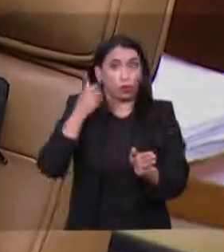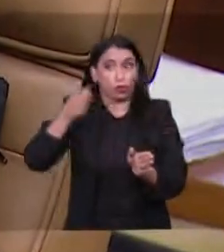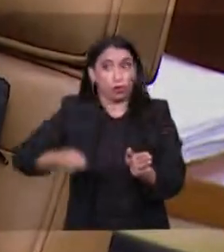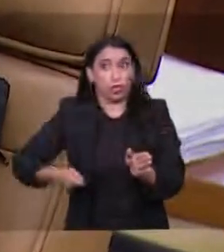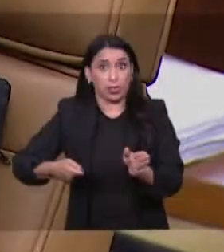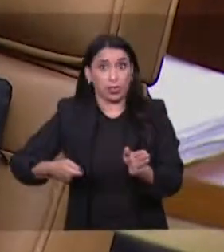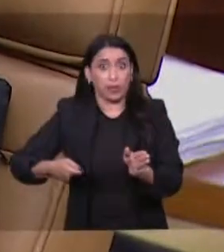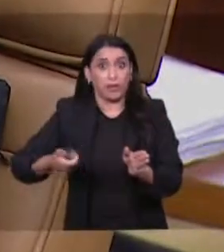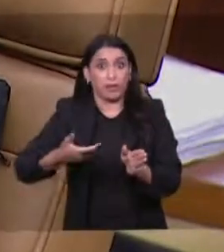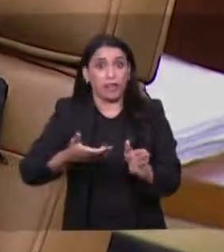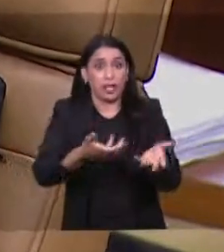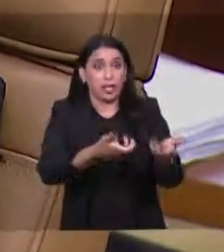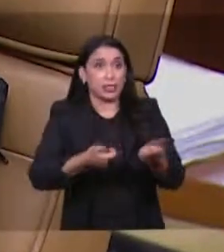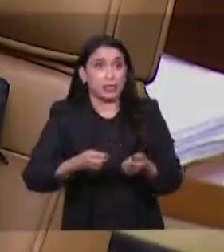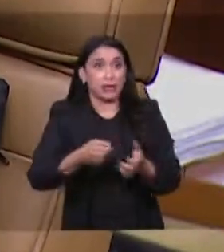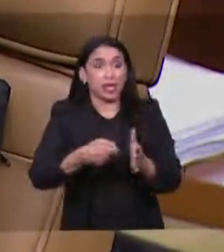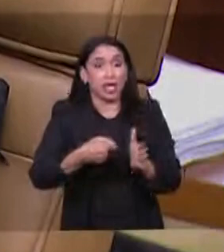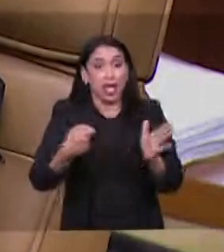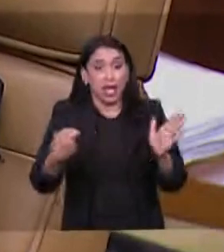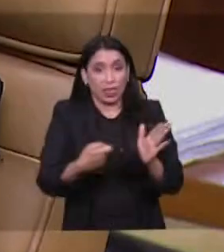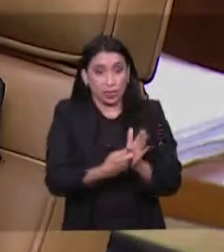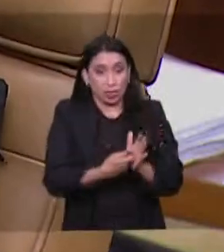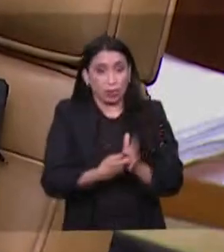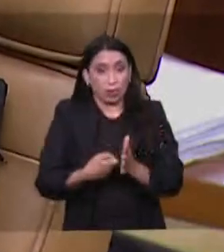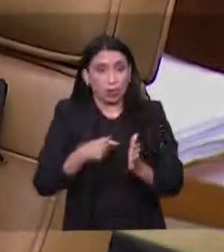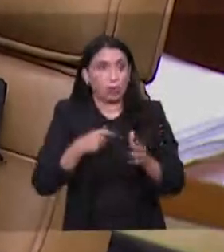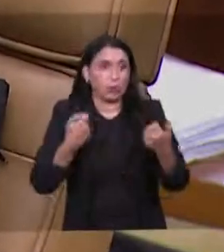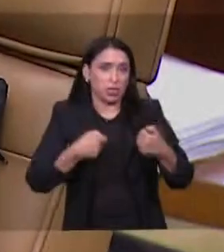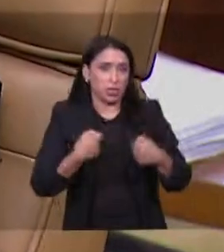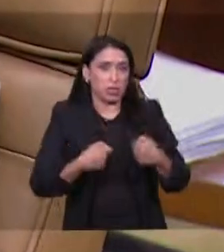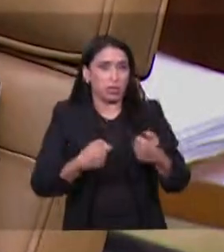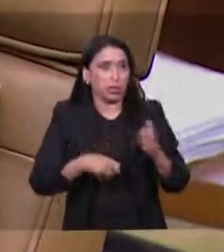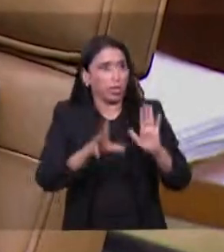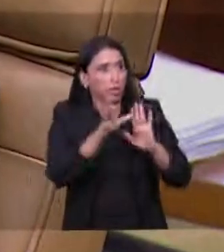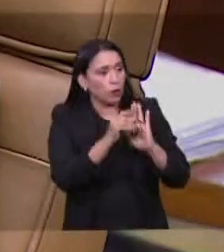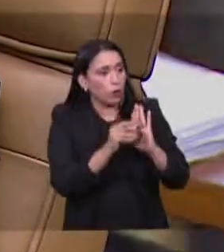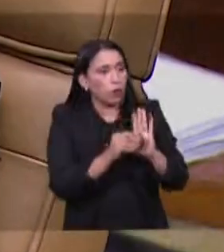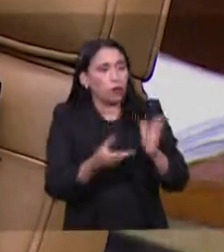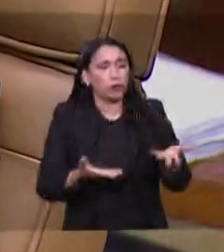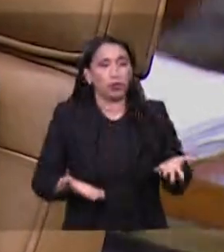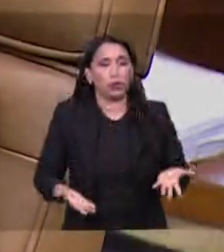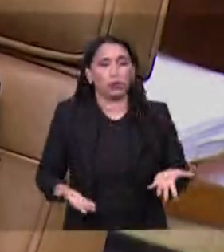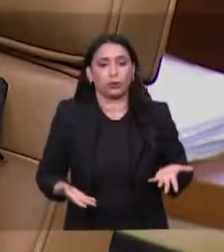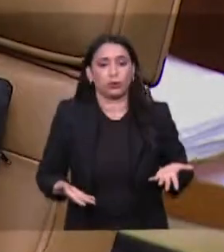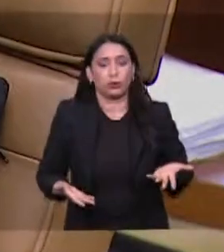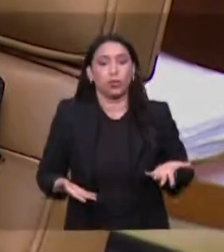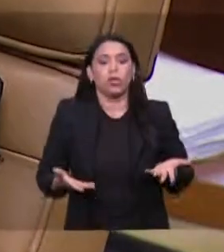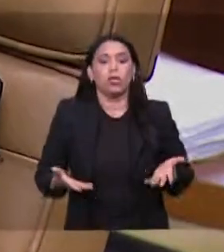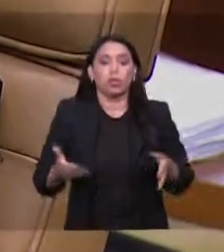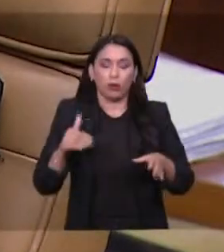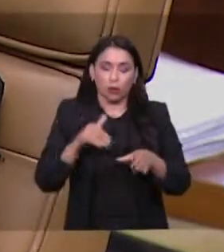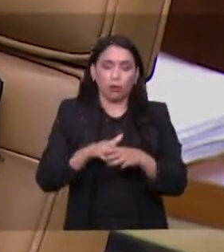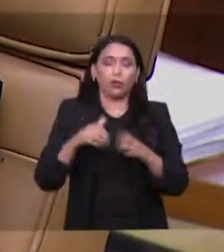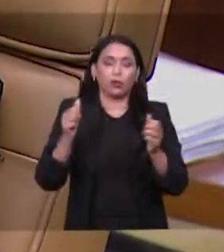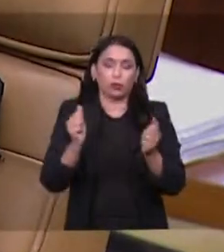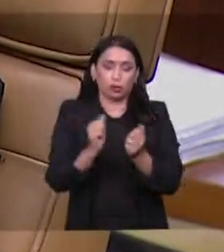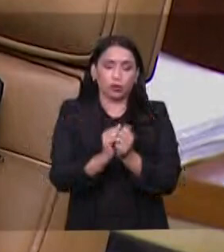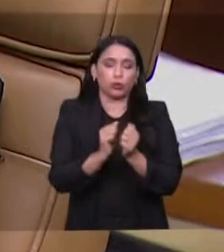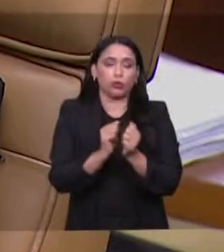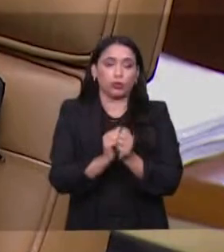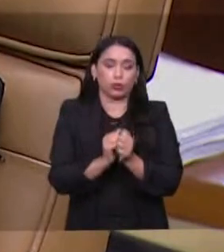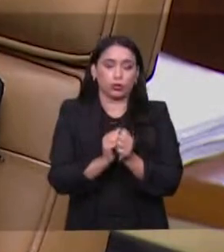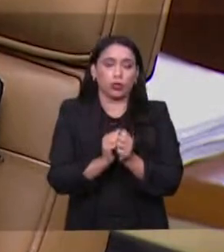receber a denúncia no vácuo. Ele tem que ter elementos para receber a denúncia. Então, estou acompanhando o ministro Dias